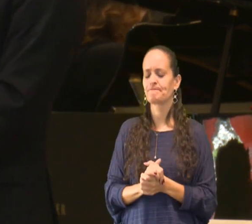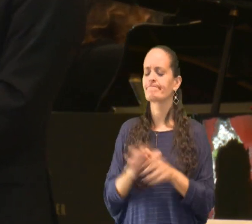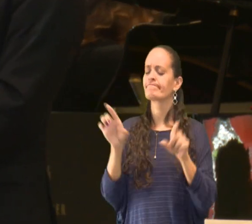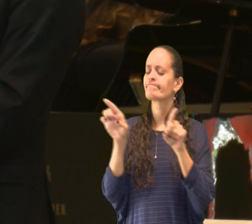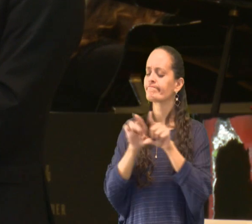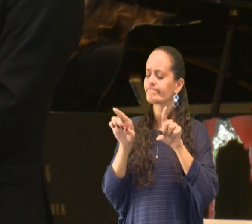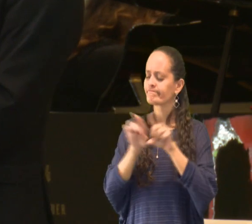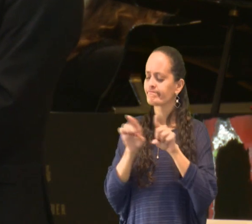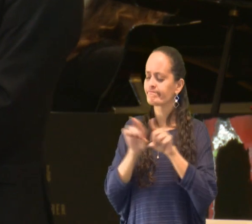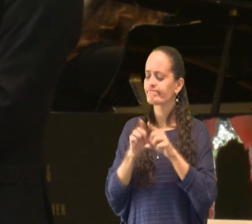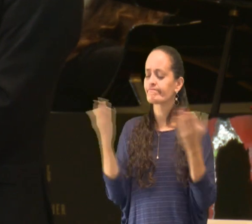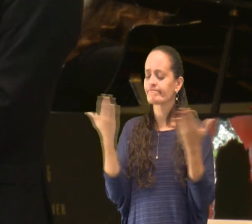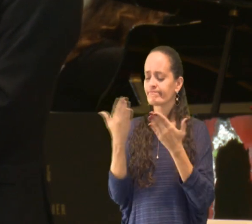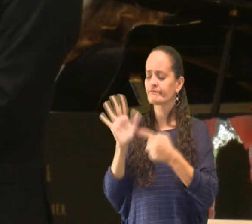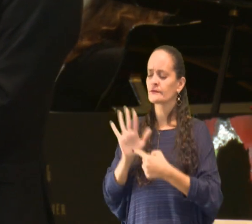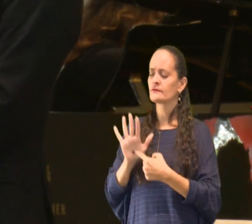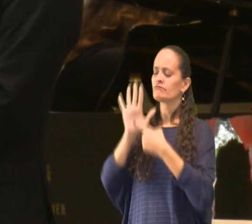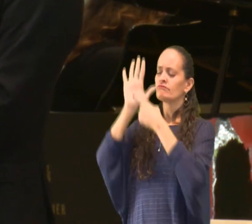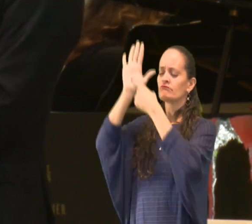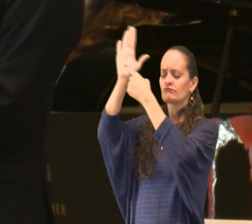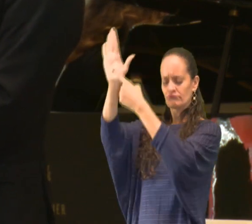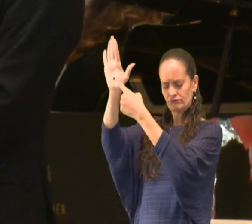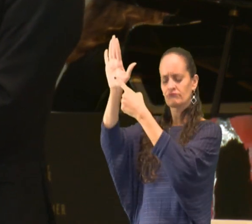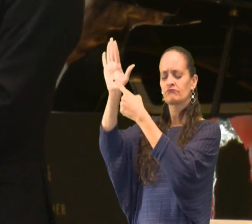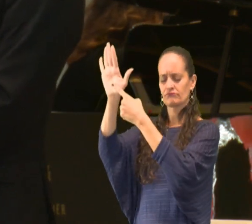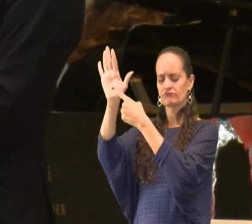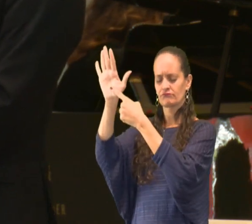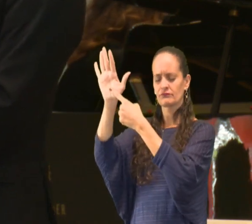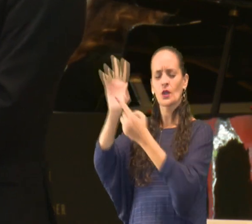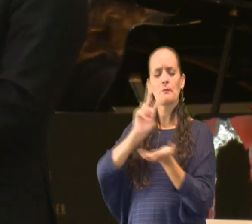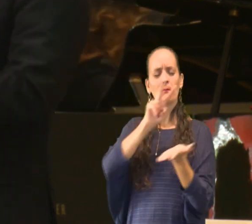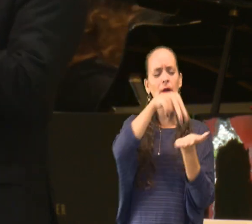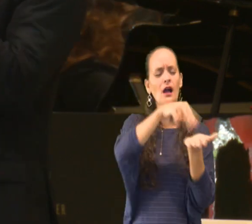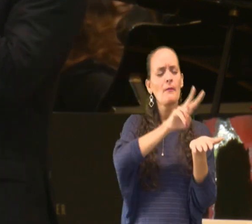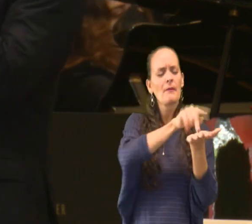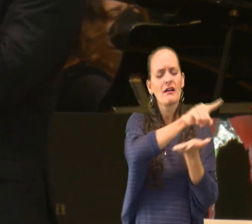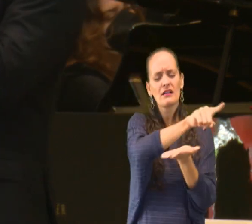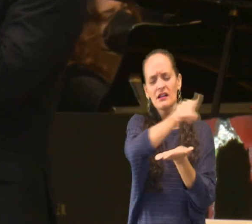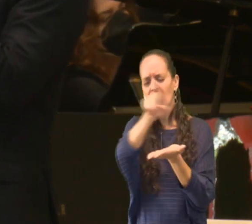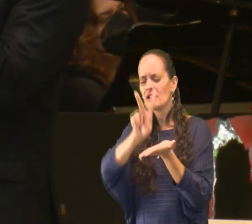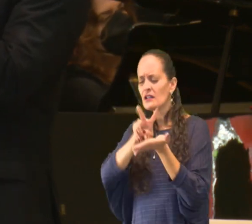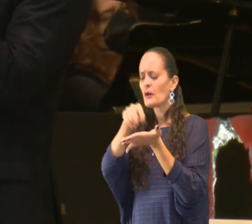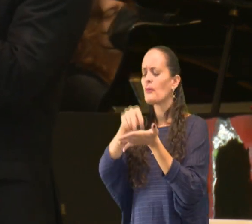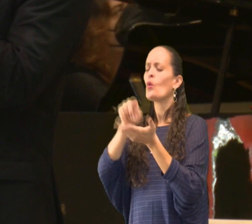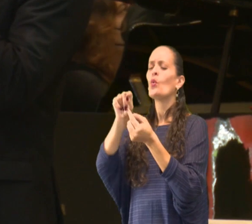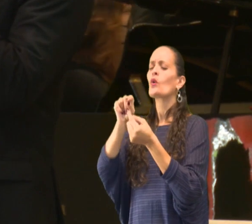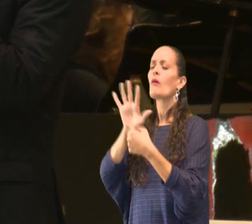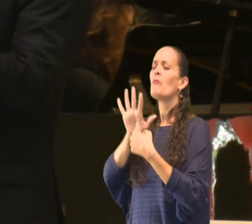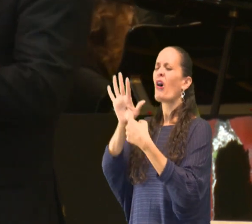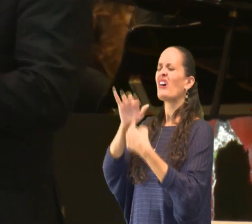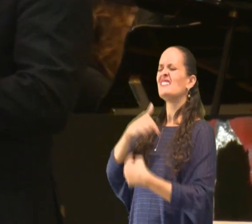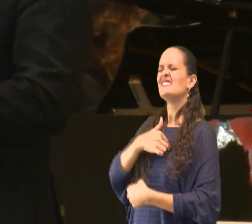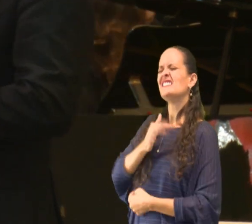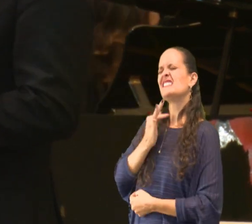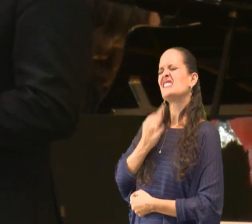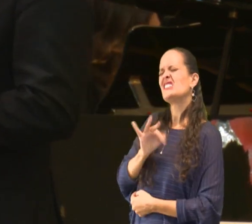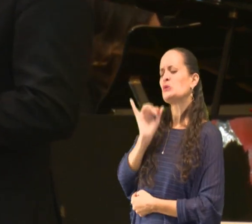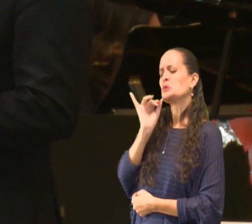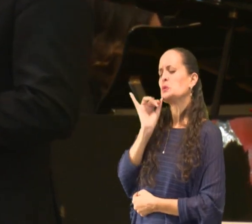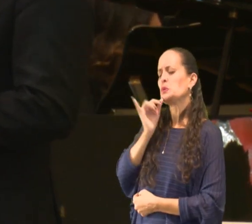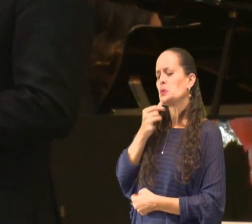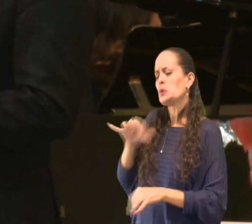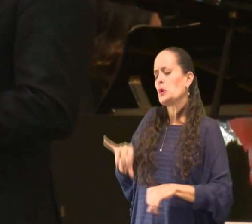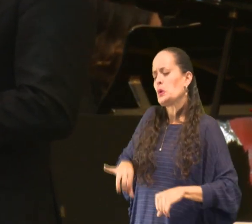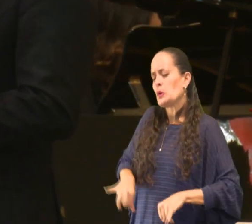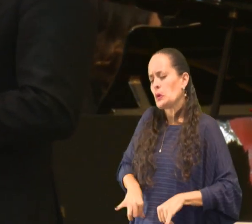nós colocamos e apresentamos também aqueles que estão nessa manhã e se colocaram de pé, porque estão trazendo uma dor, uma